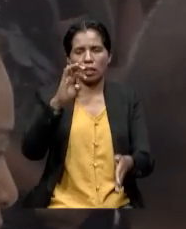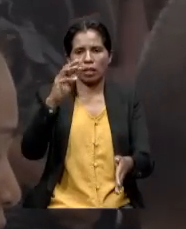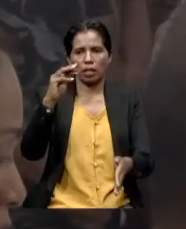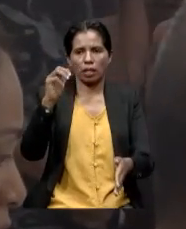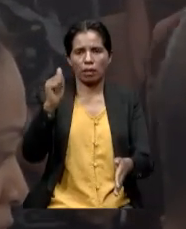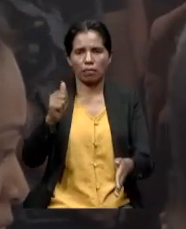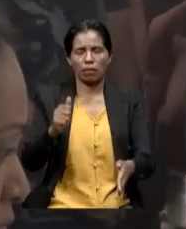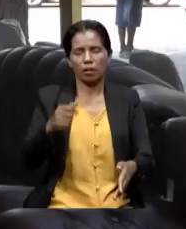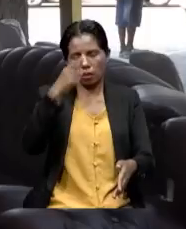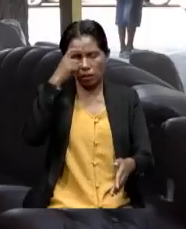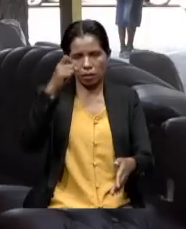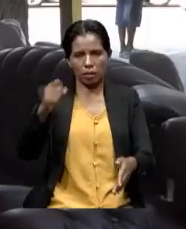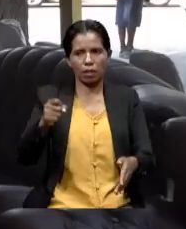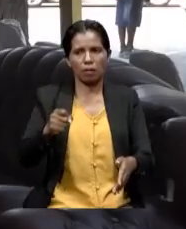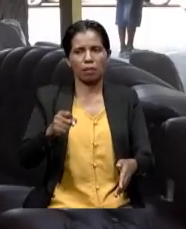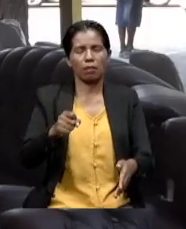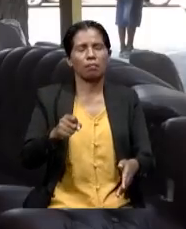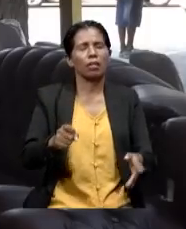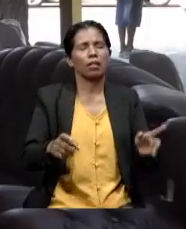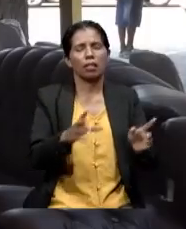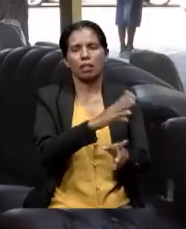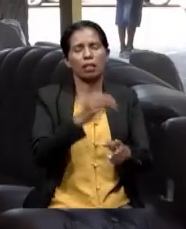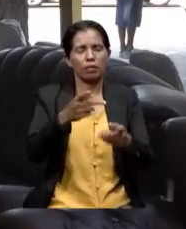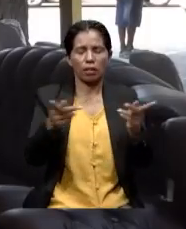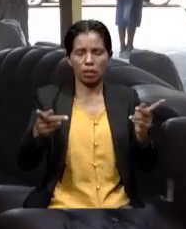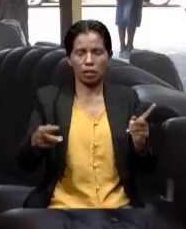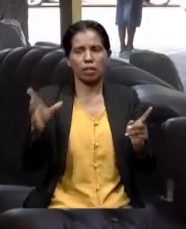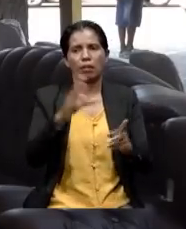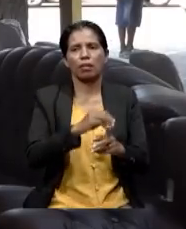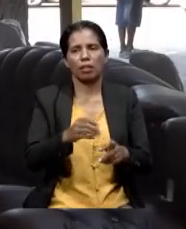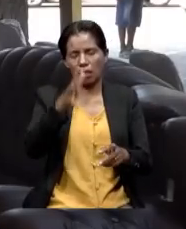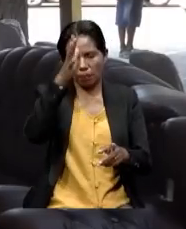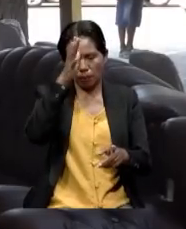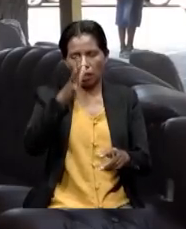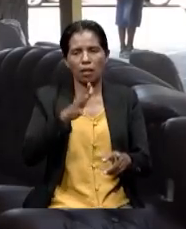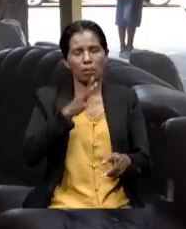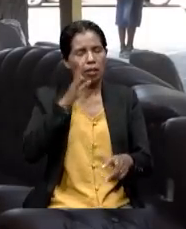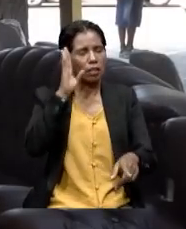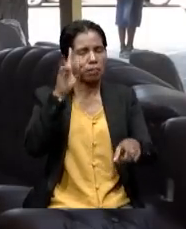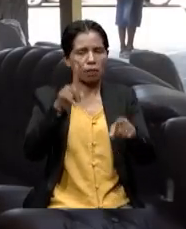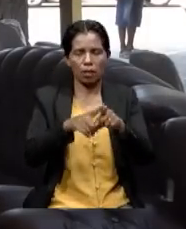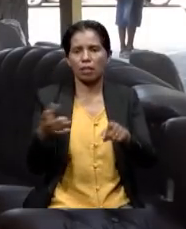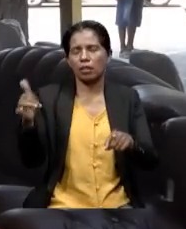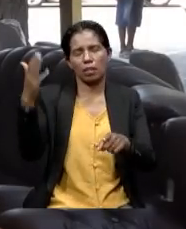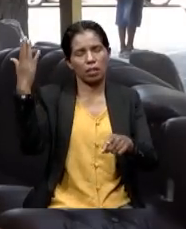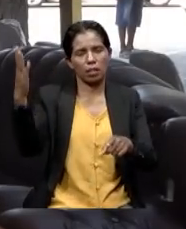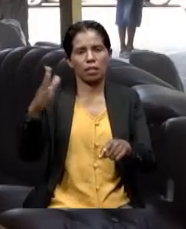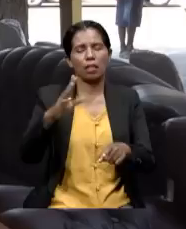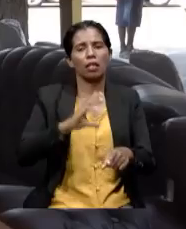a rata é só Lobato ser nia no hotel na banda. Neve, e nem ama, nem ina, nem mawana, cheira, e nava, nem